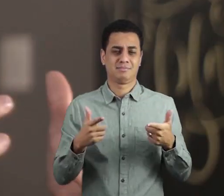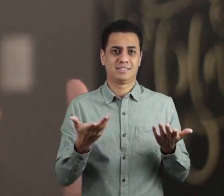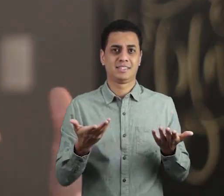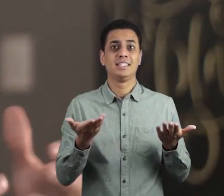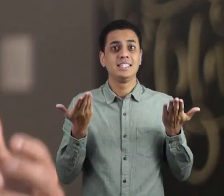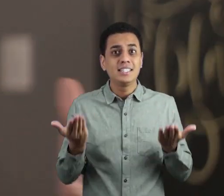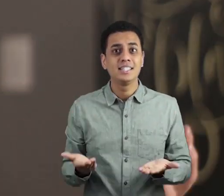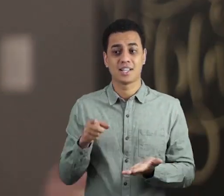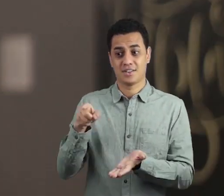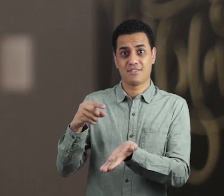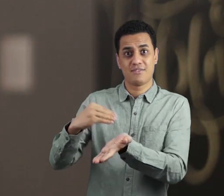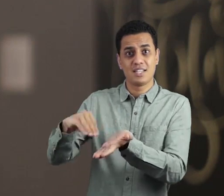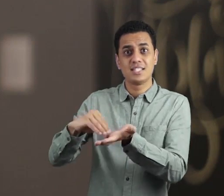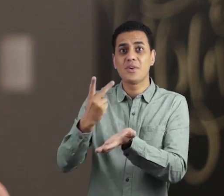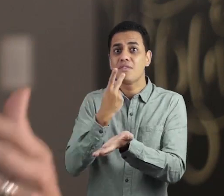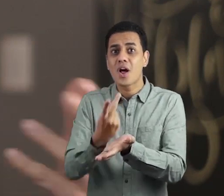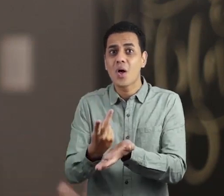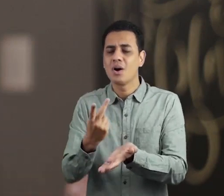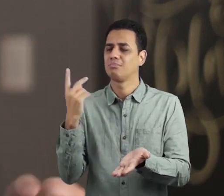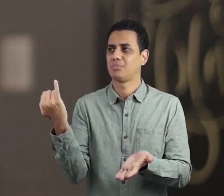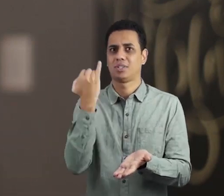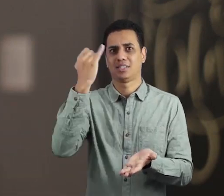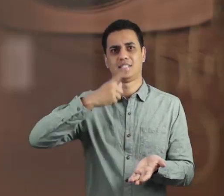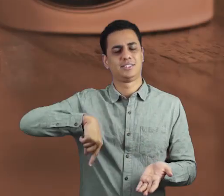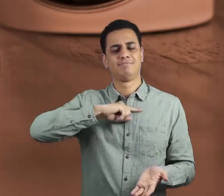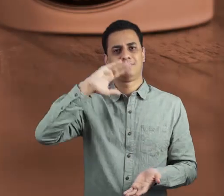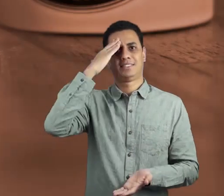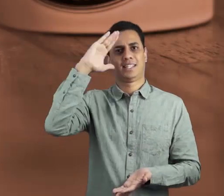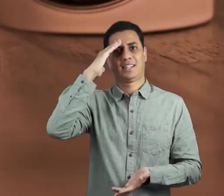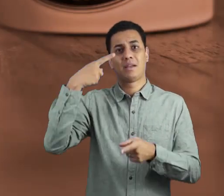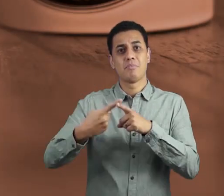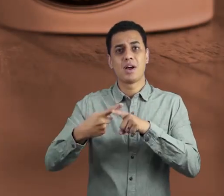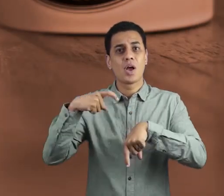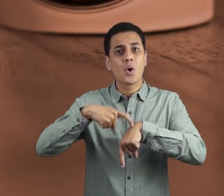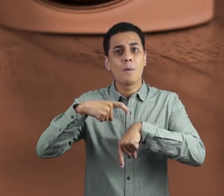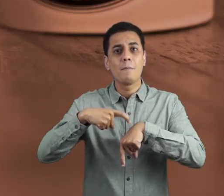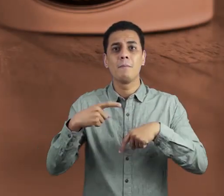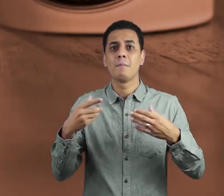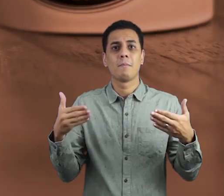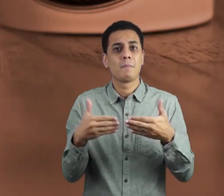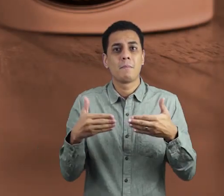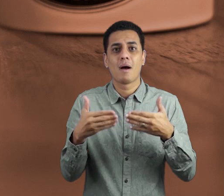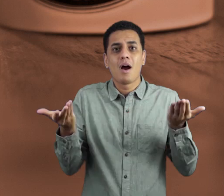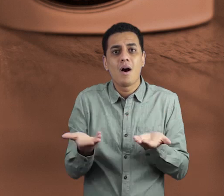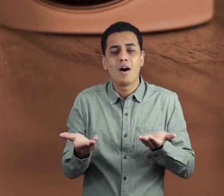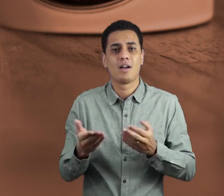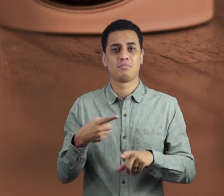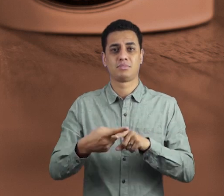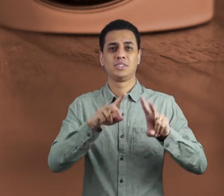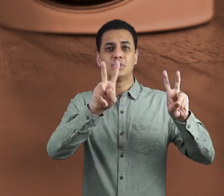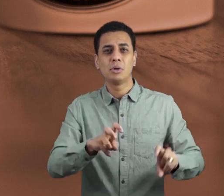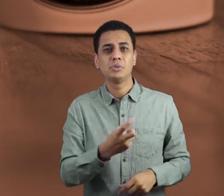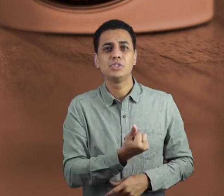dinheiro faz parte do nosso dia a dia, da nossa realidade de vida, que levam os homens a mergulharem na